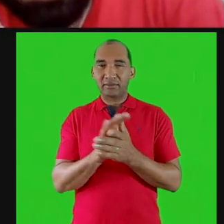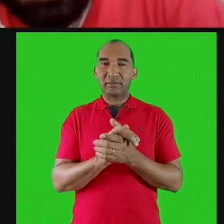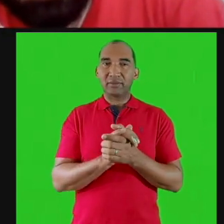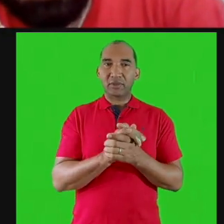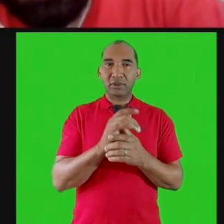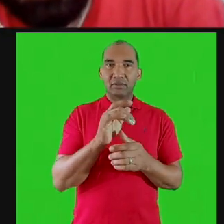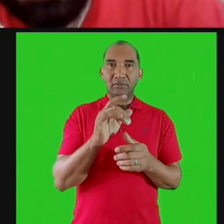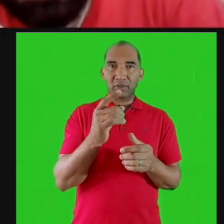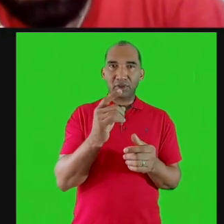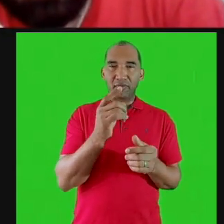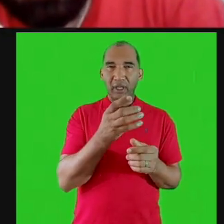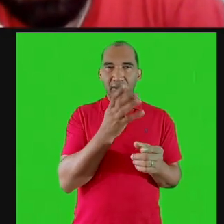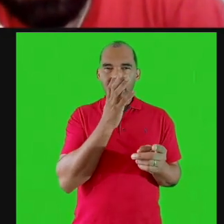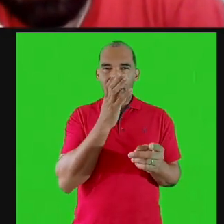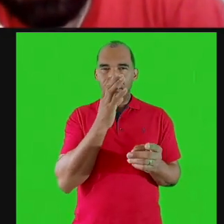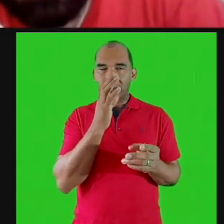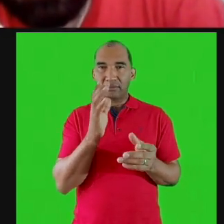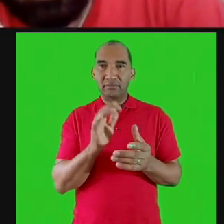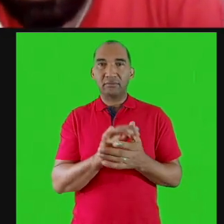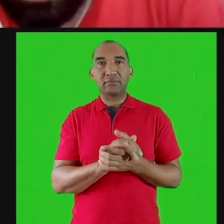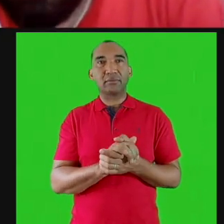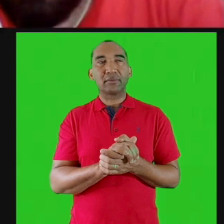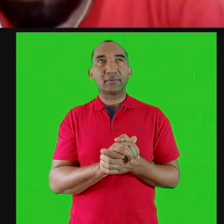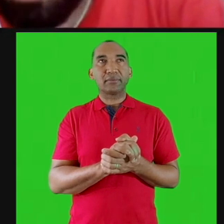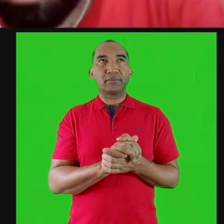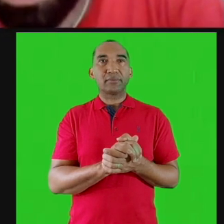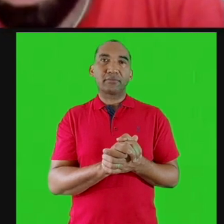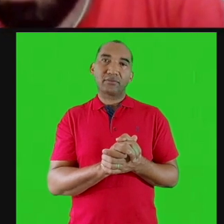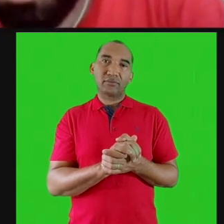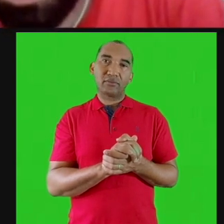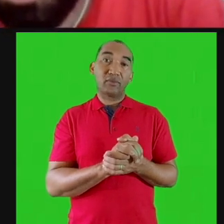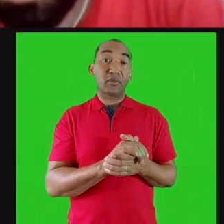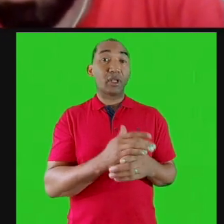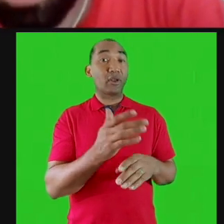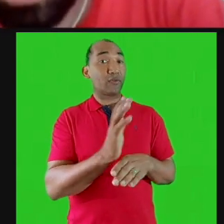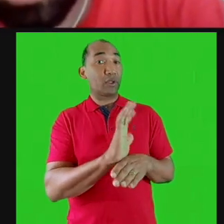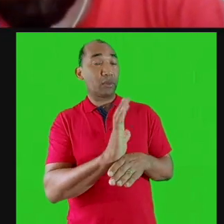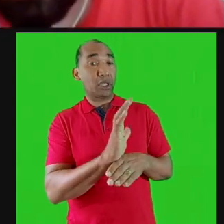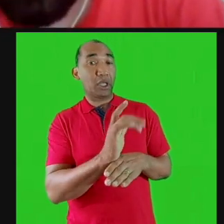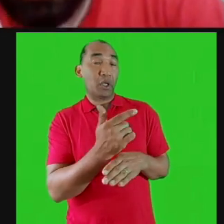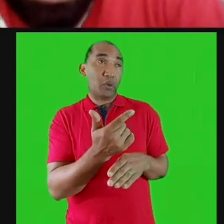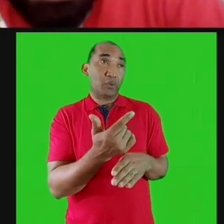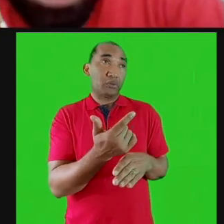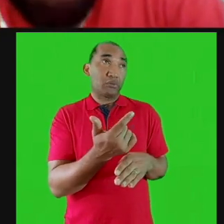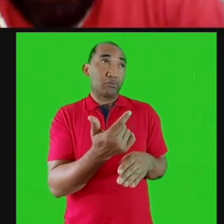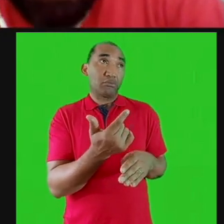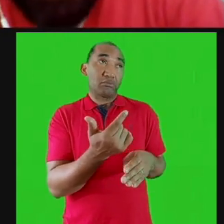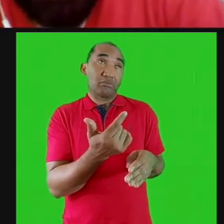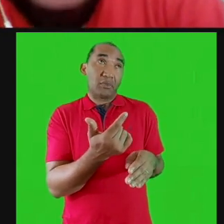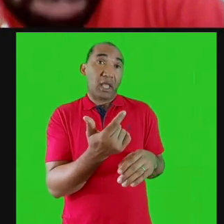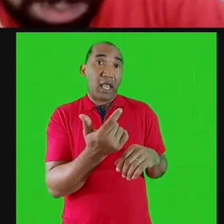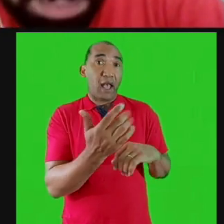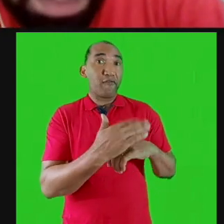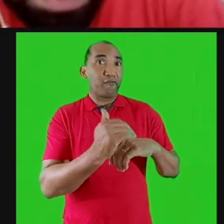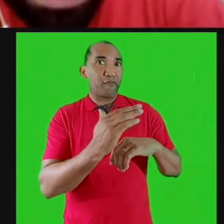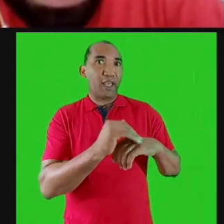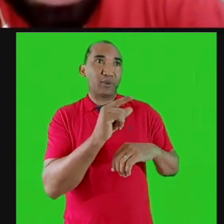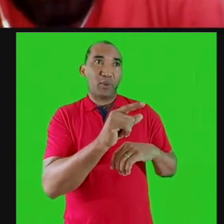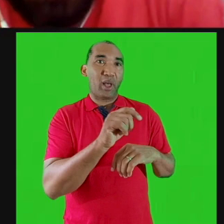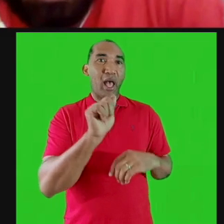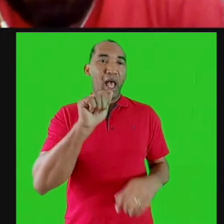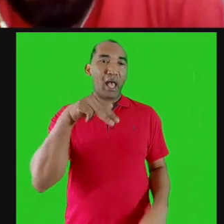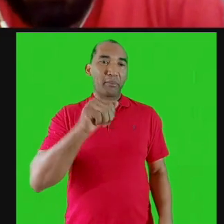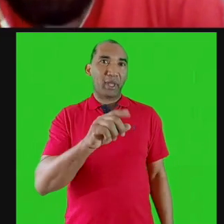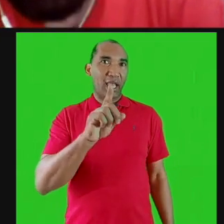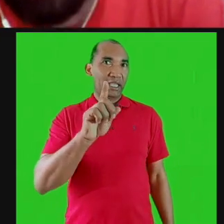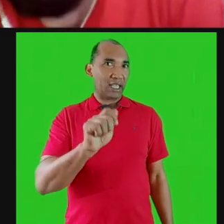Enquanto a gente vê algumas cenas do filme. O filme Amanda e Monique é um filme que eu posso falar de afeto nele, né? Porque a Amanda é minha prima, assim,